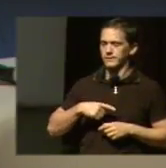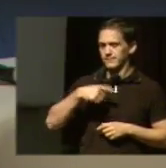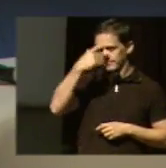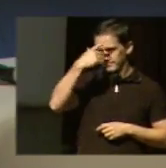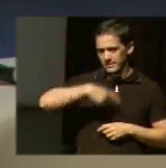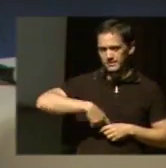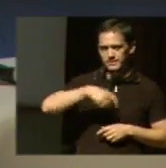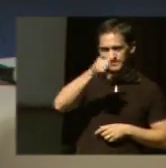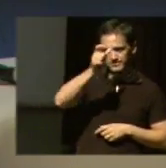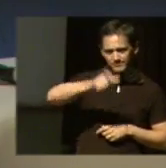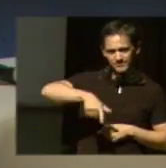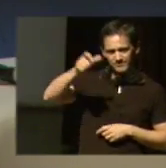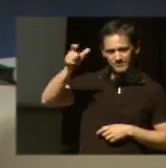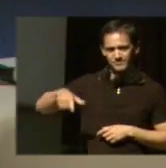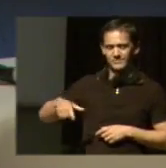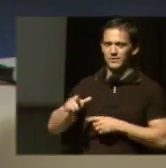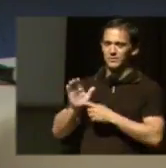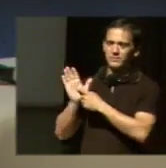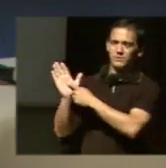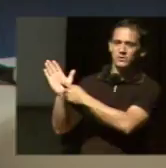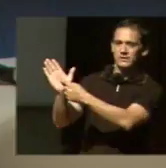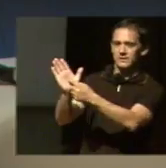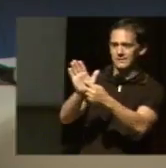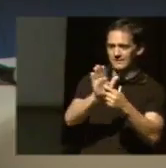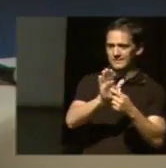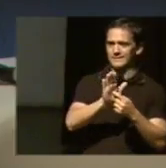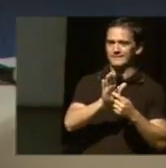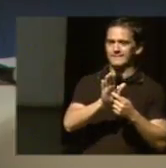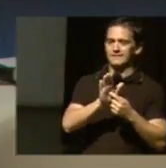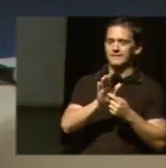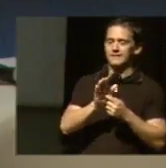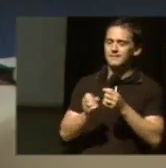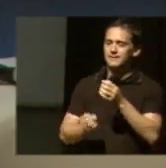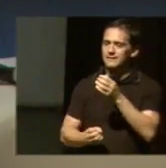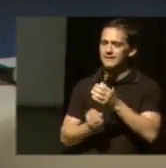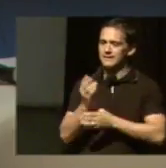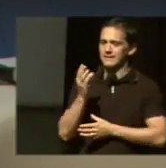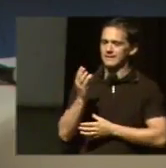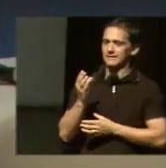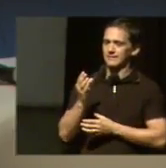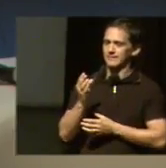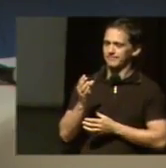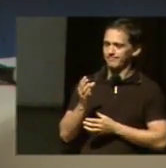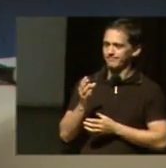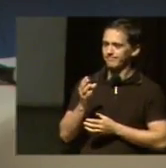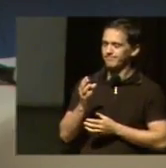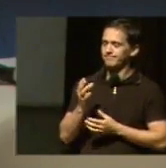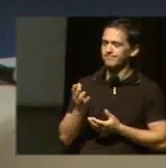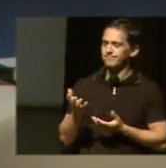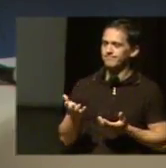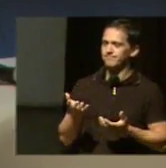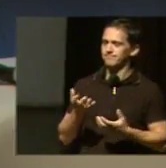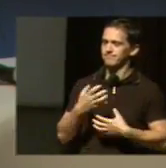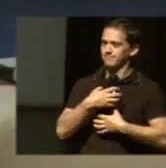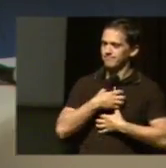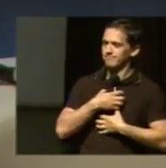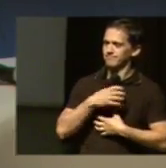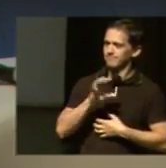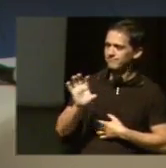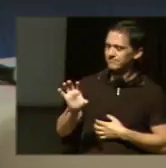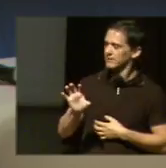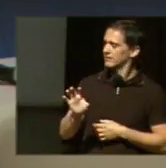se projeta, das imagens que criam seus efeitos. Esta luta contra a